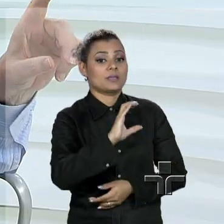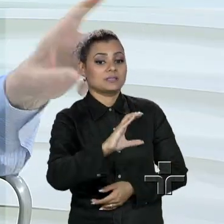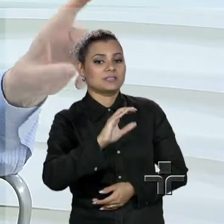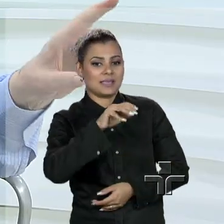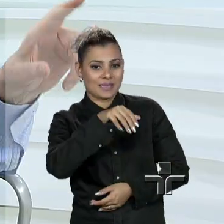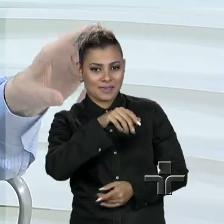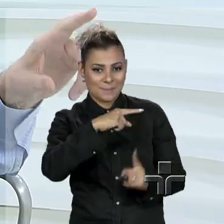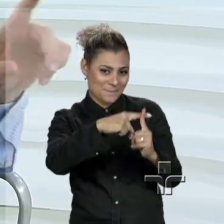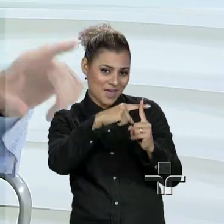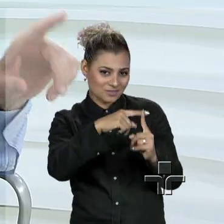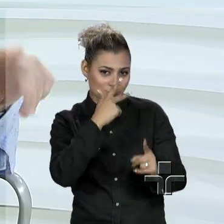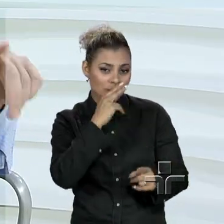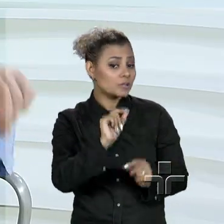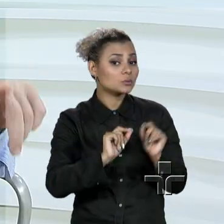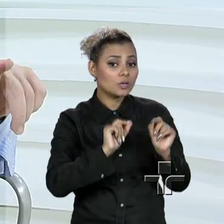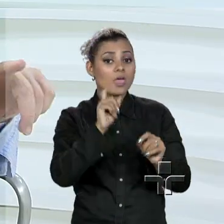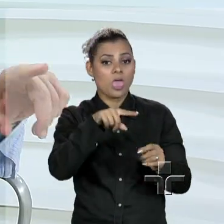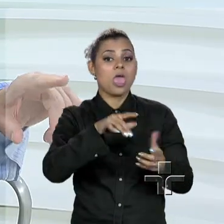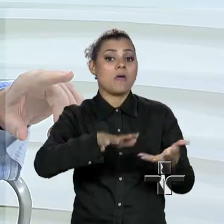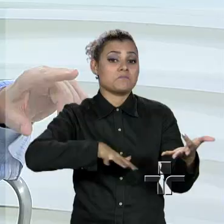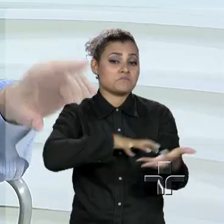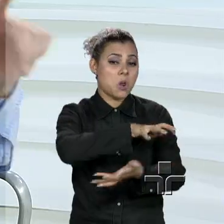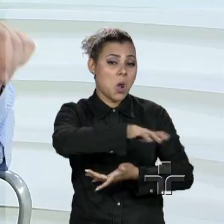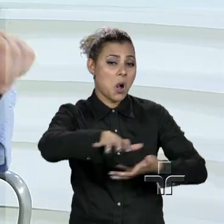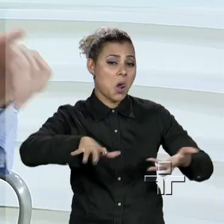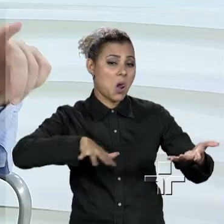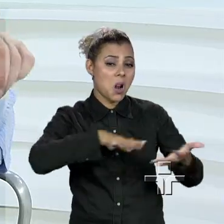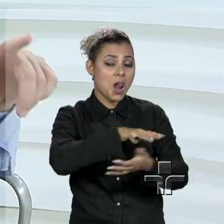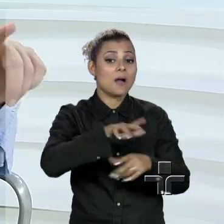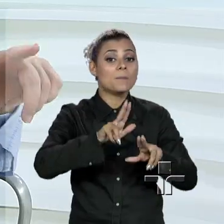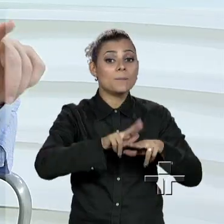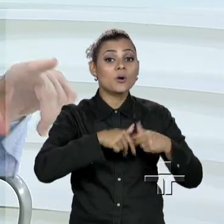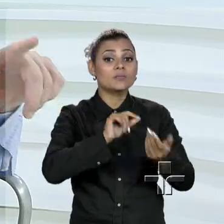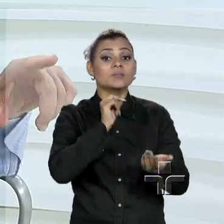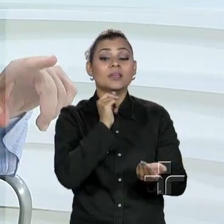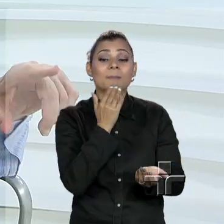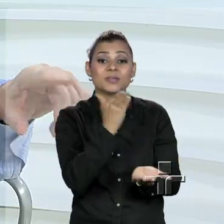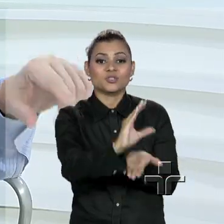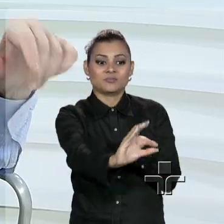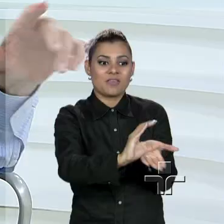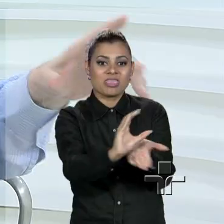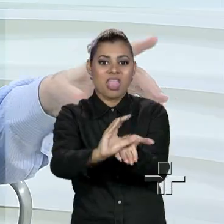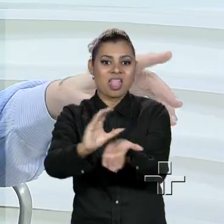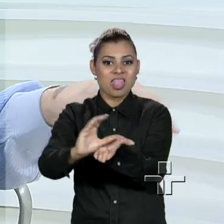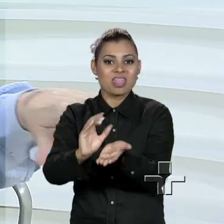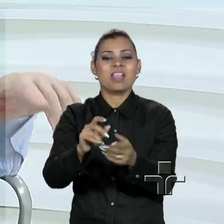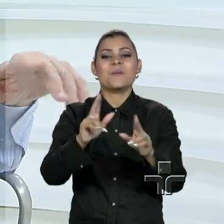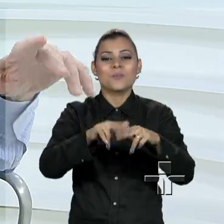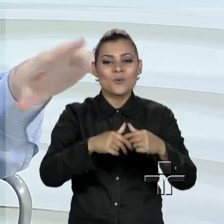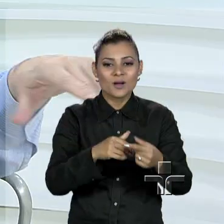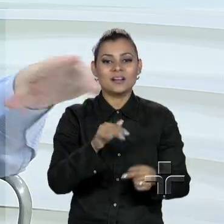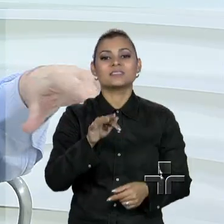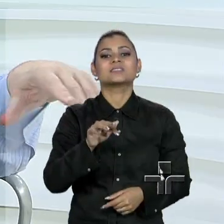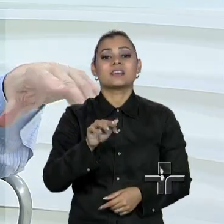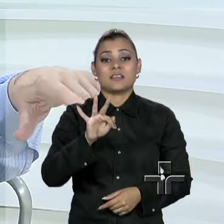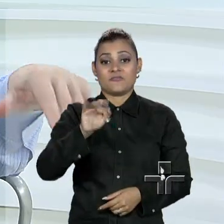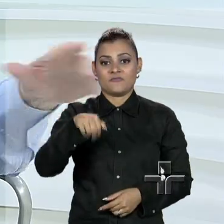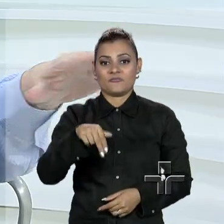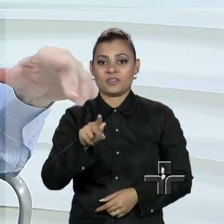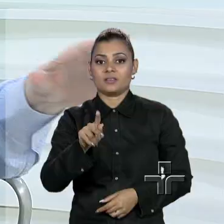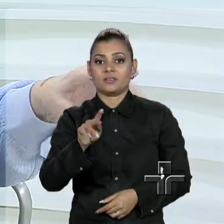vai terminar numa grande revolução na oferta de crédito no Brasil. com essas fintechs e com todos esses